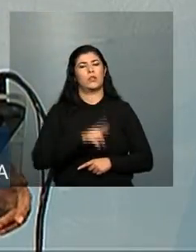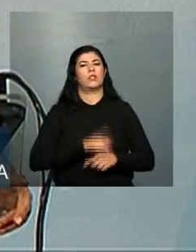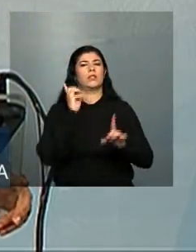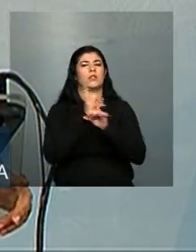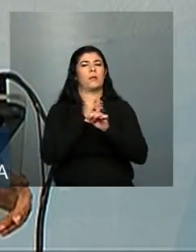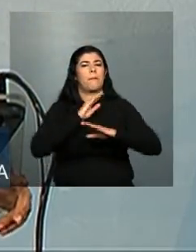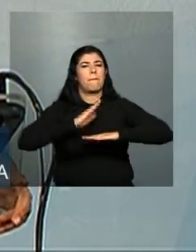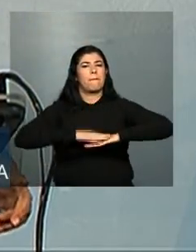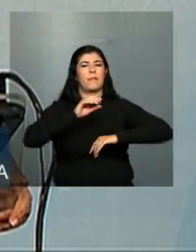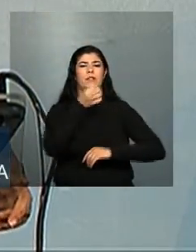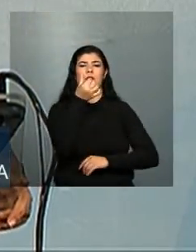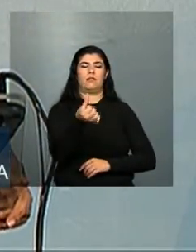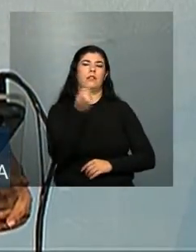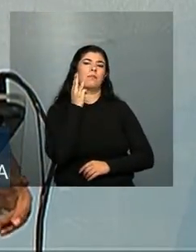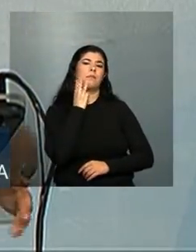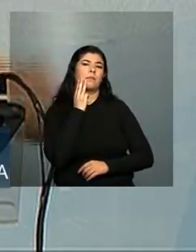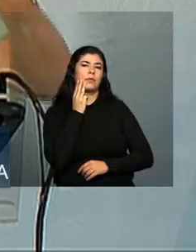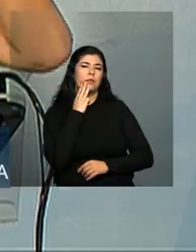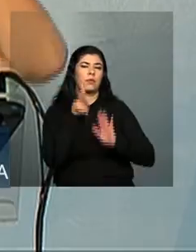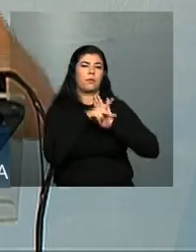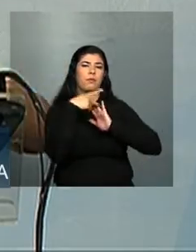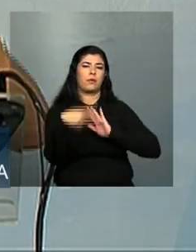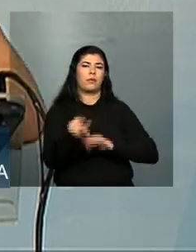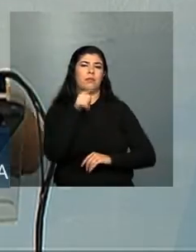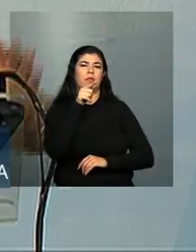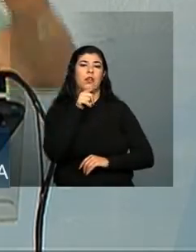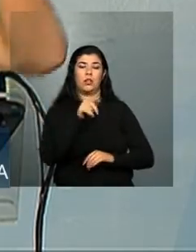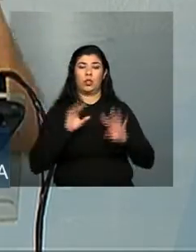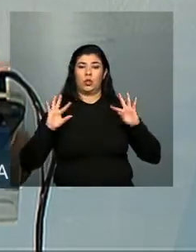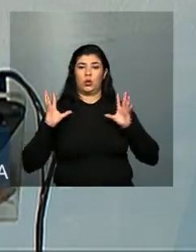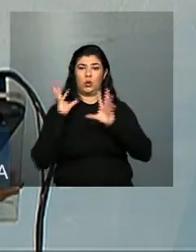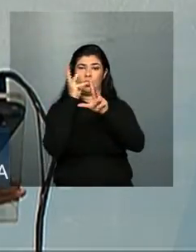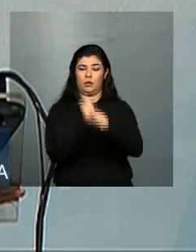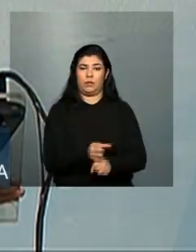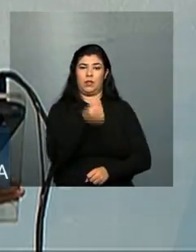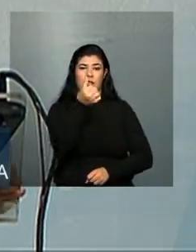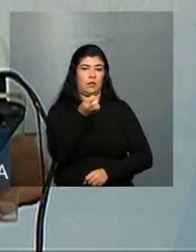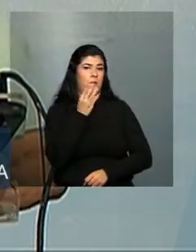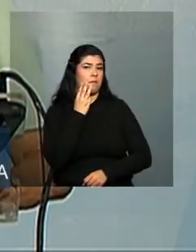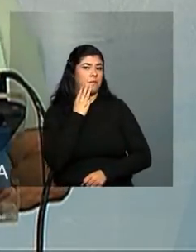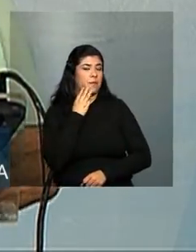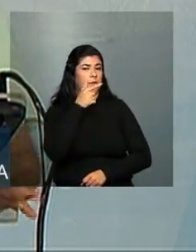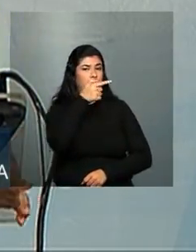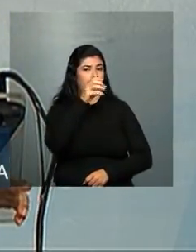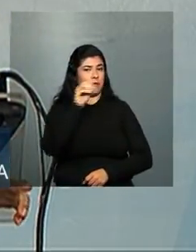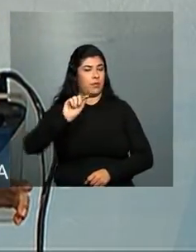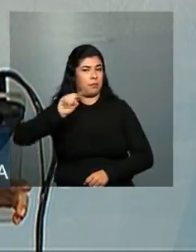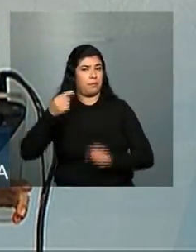a mais de 6 milhões e 700 mil moradias quando